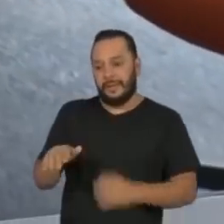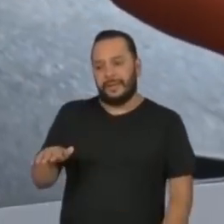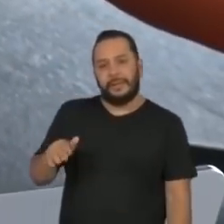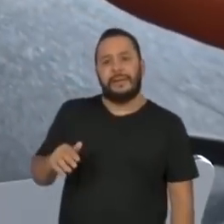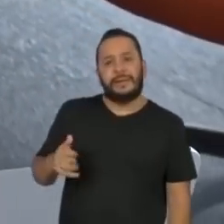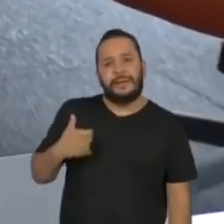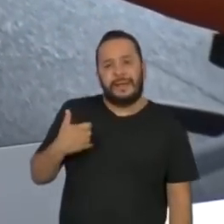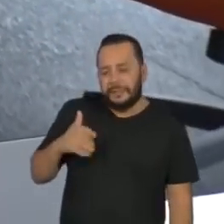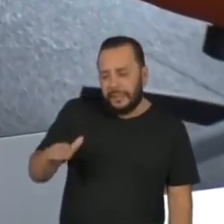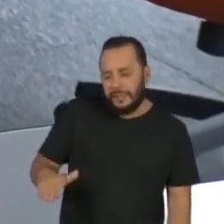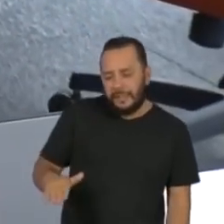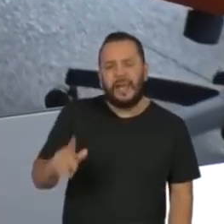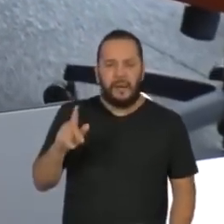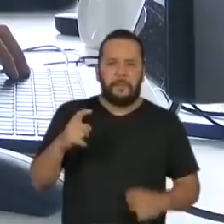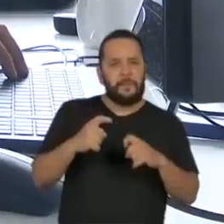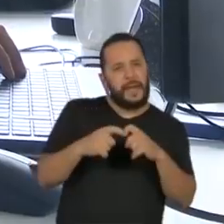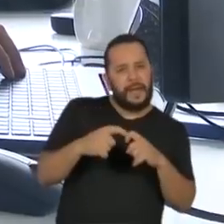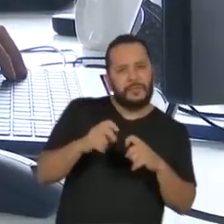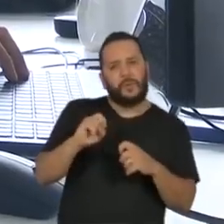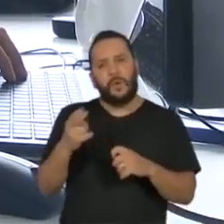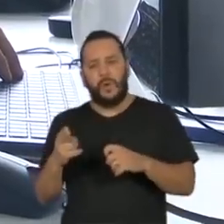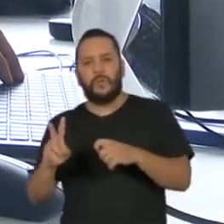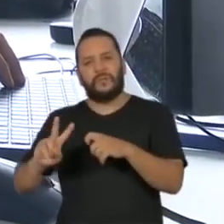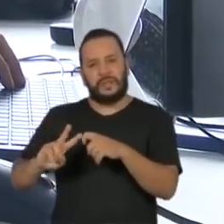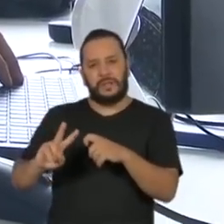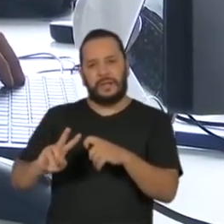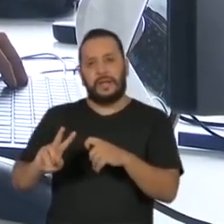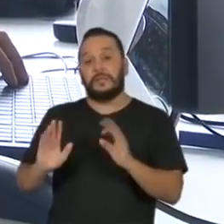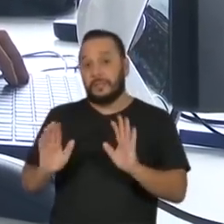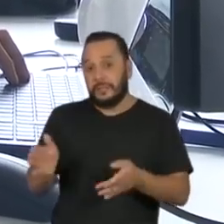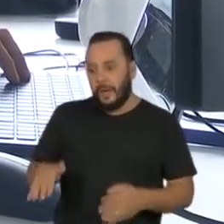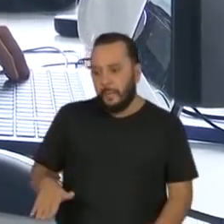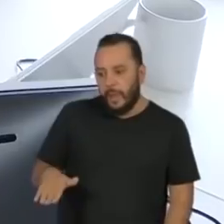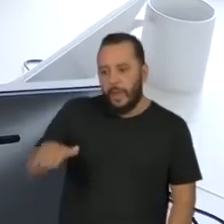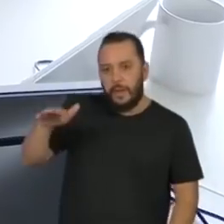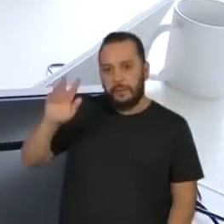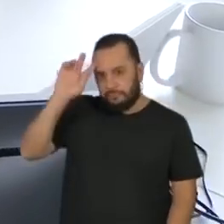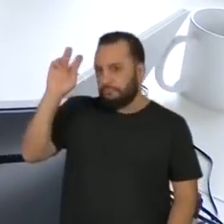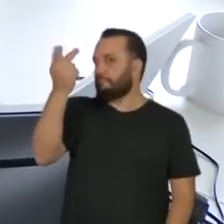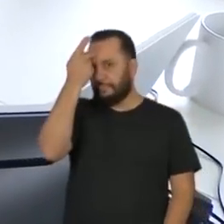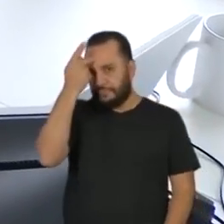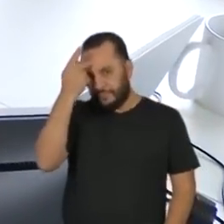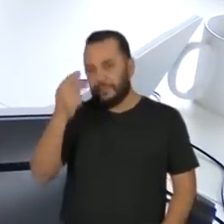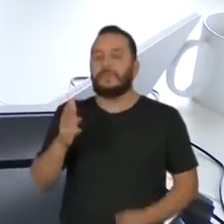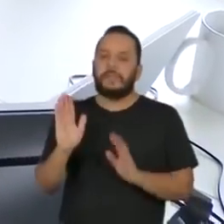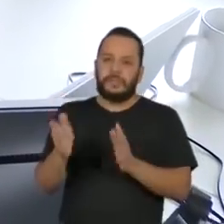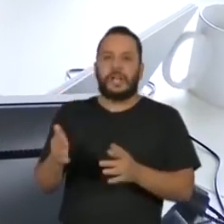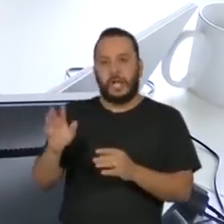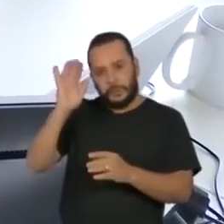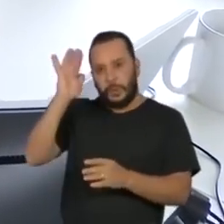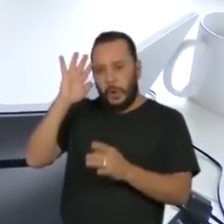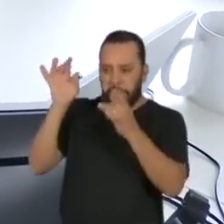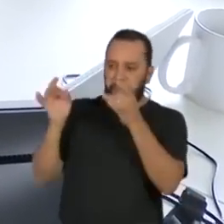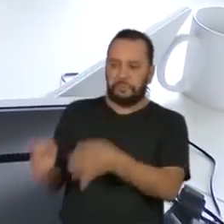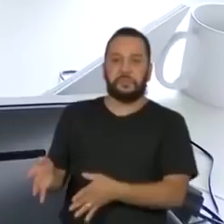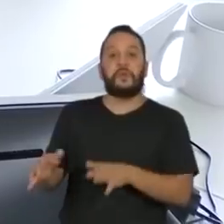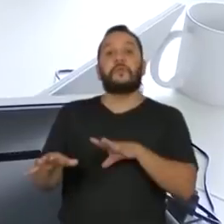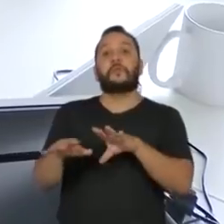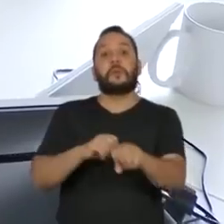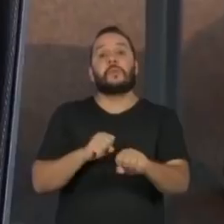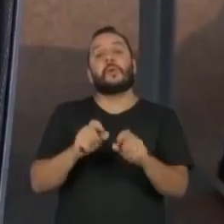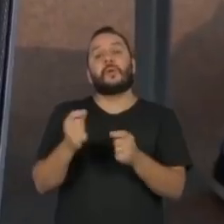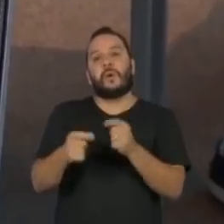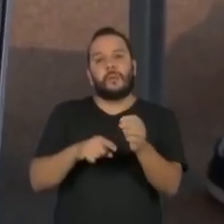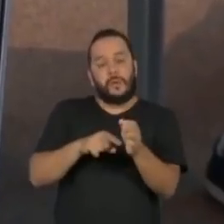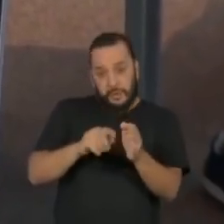ser médico ou veterinário. Mas depois de crescido, as coisas mudaram. Desistiu do antigo sonho e se formou em análise